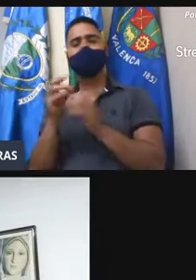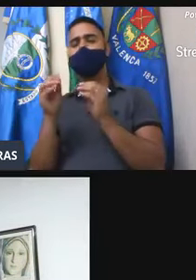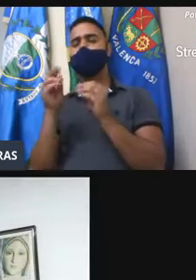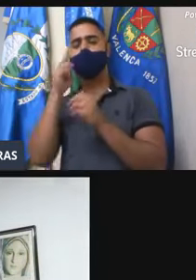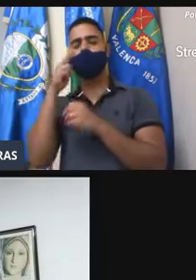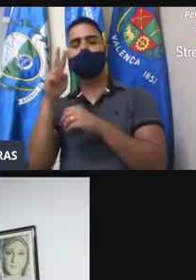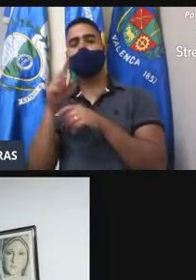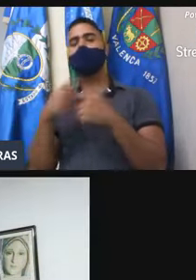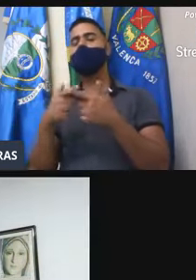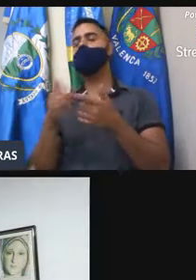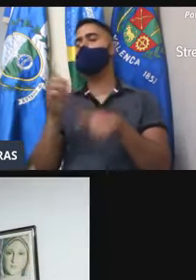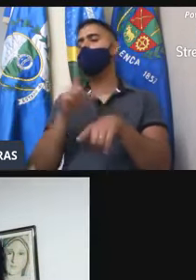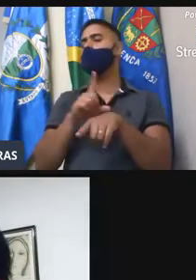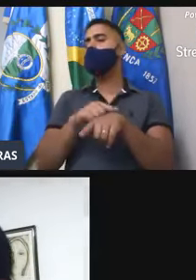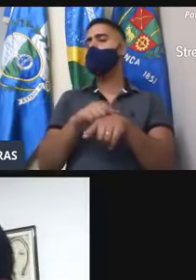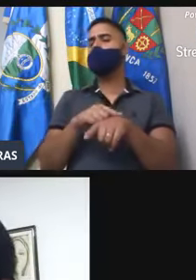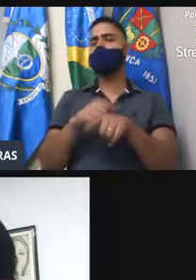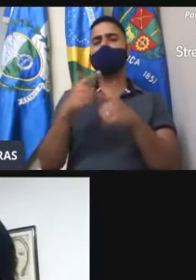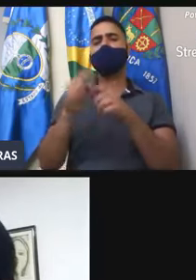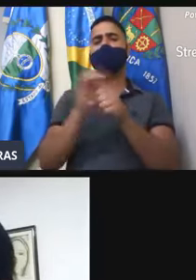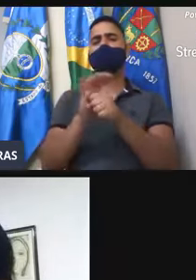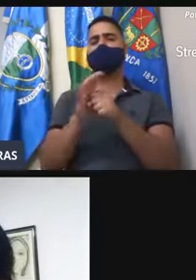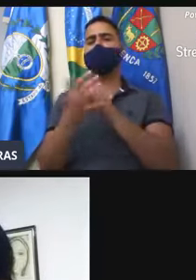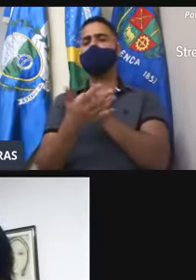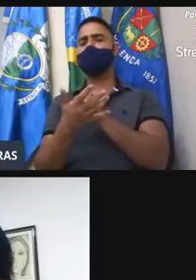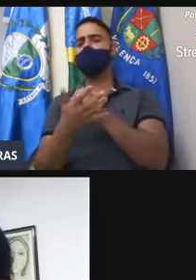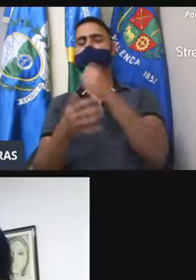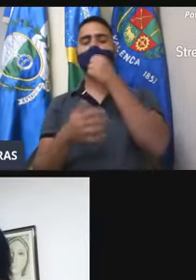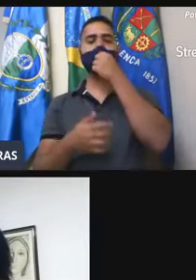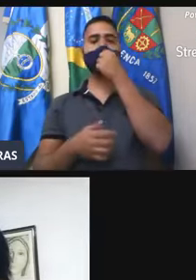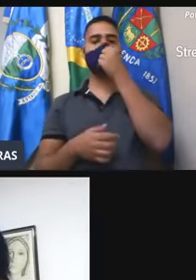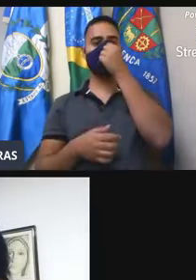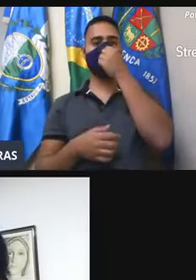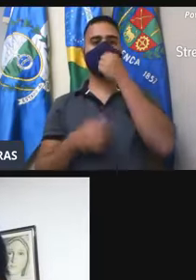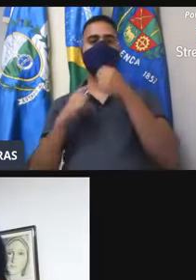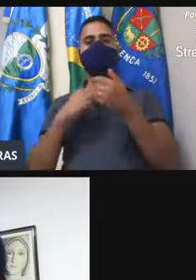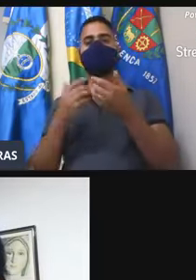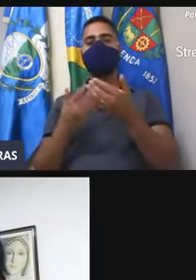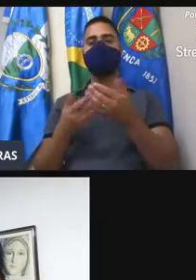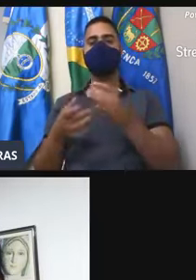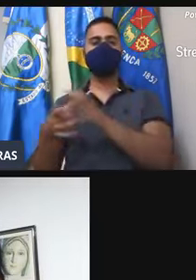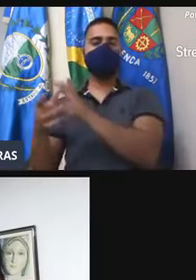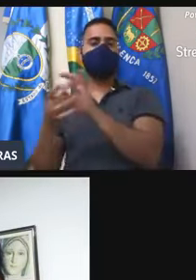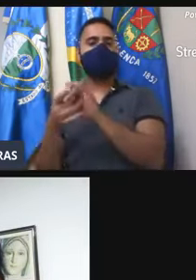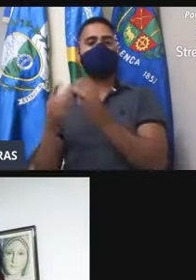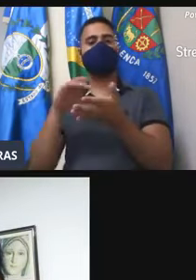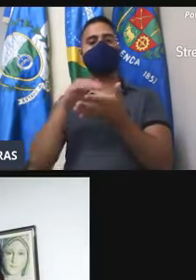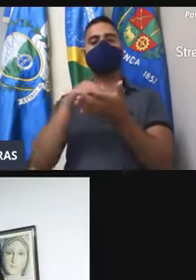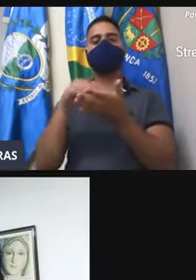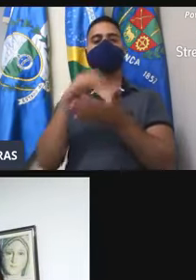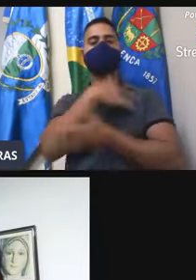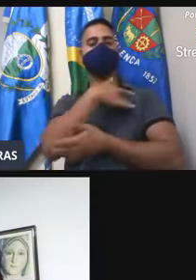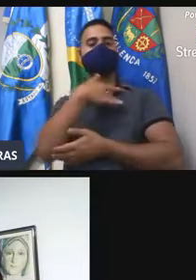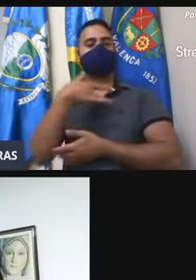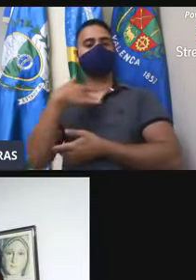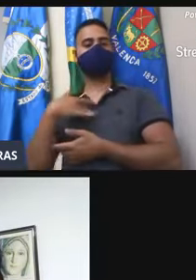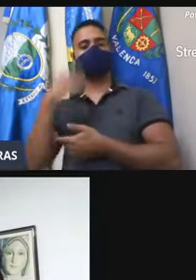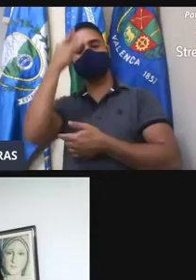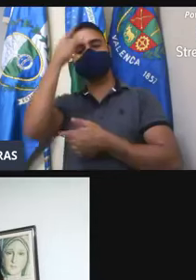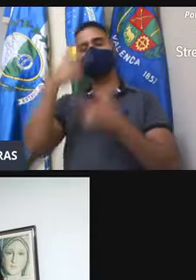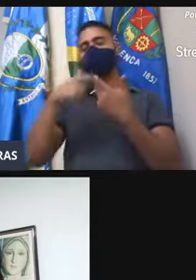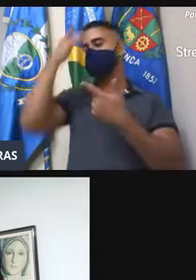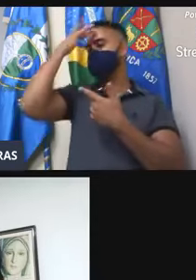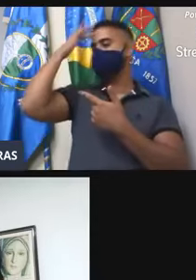assim, nesse momento de pandemia, a gente tem uma parceria muito boa com a Secretaria de Saúde, porque as agentes de